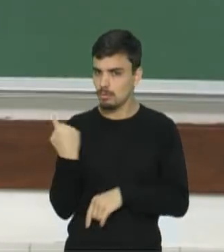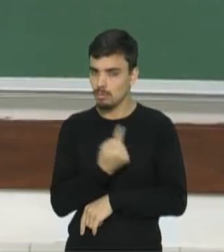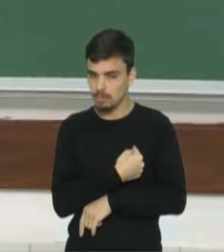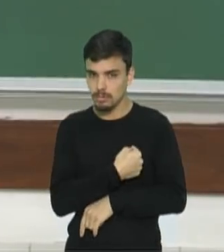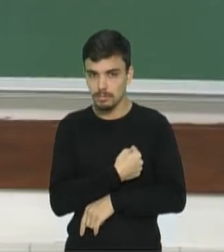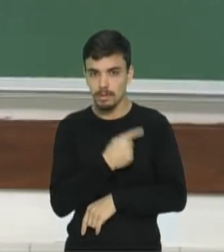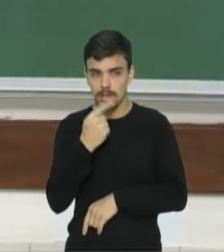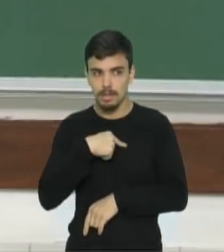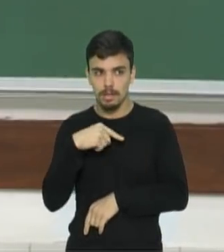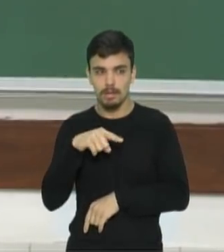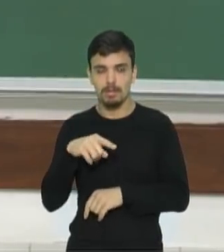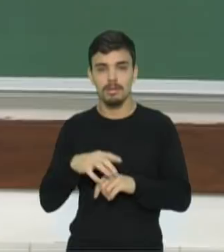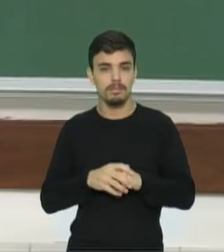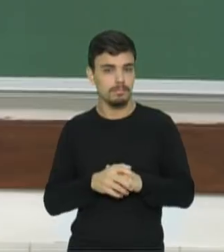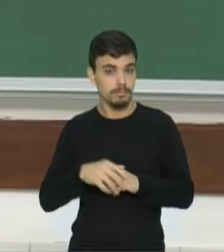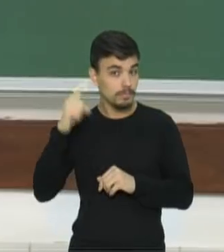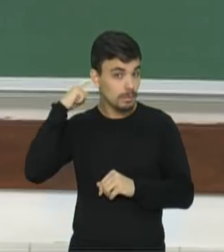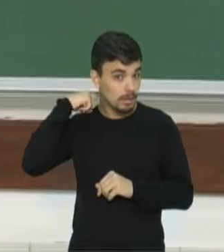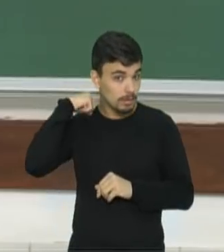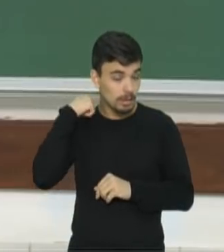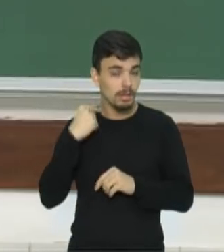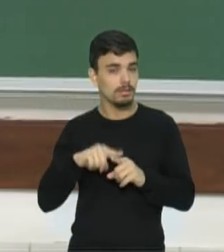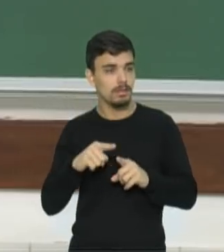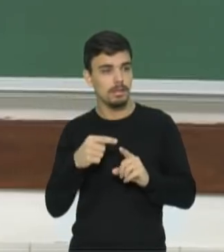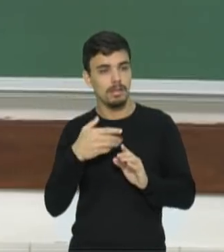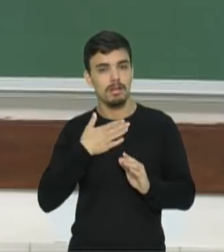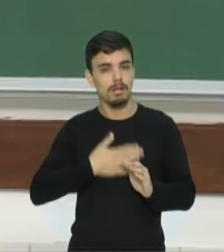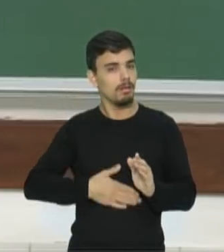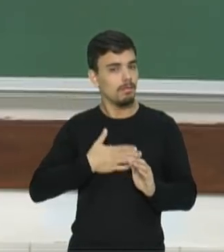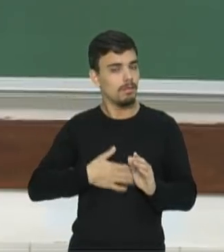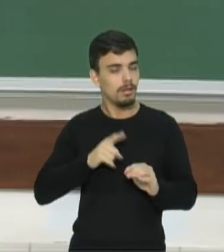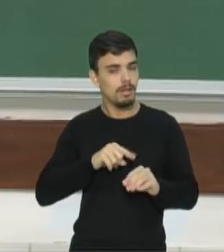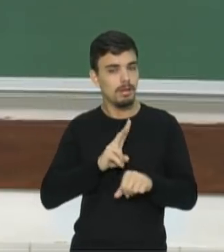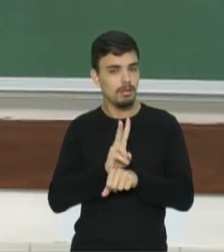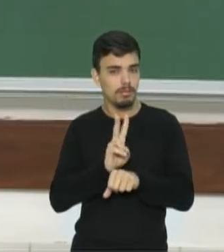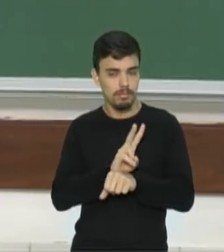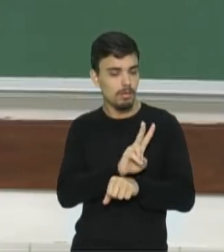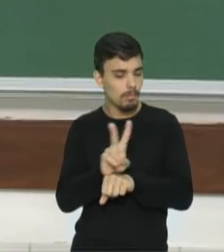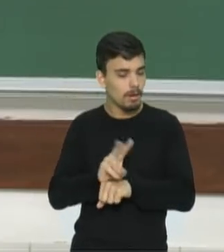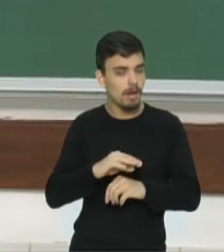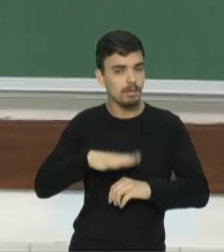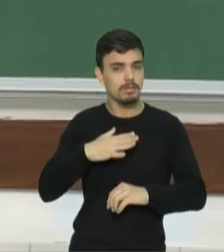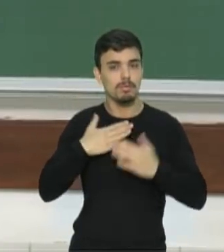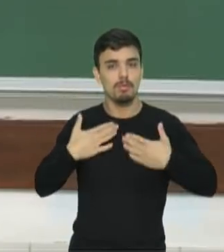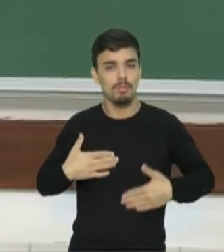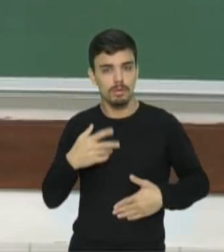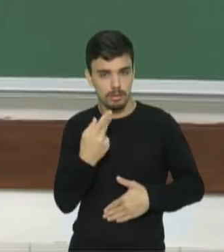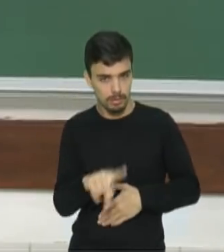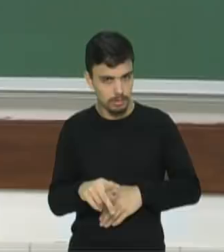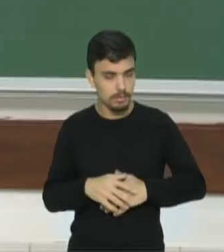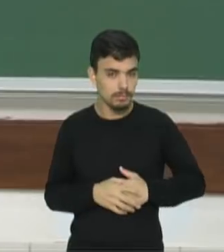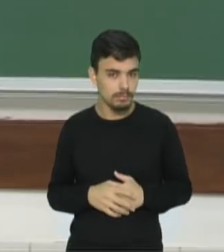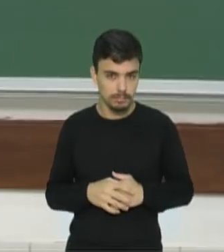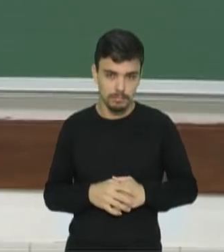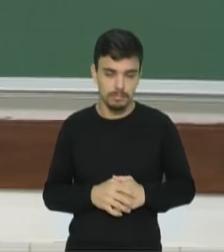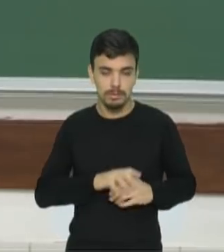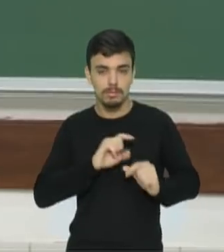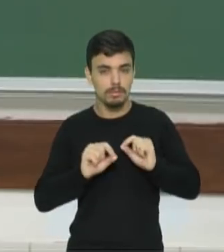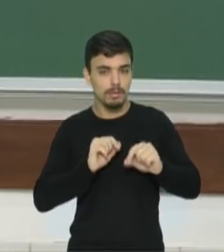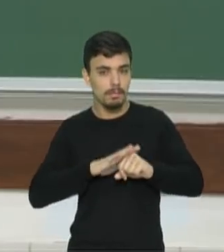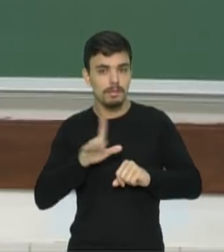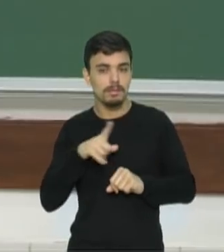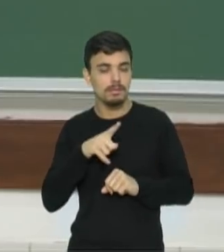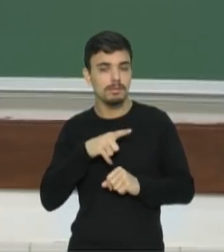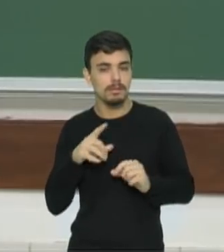sistema nervoso, ele é dorsal. Eles não. O deles está aqui, na parte mais protegida do corpo, né? A parte que está virada para o solo. E o que mais que eles têm em